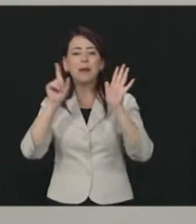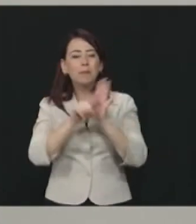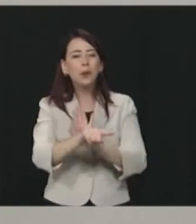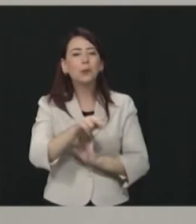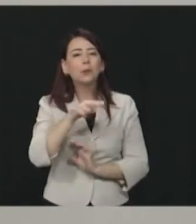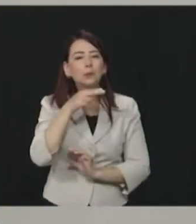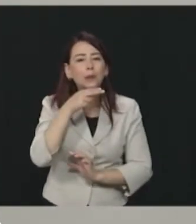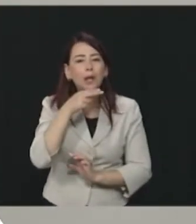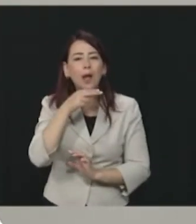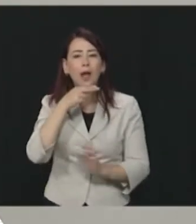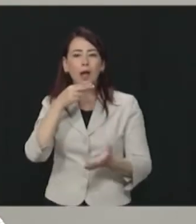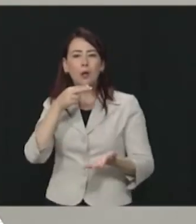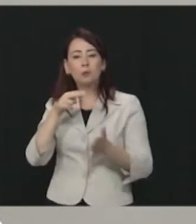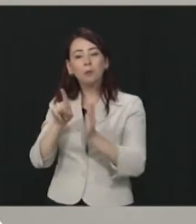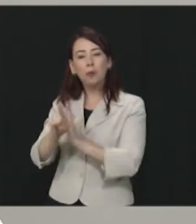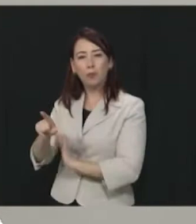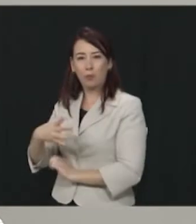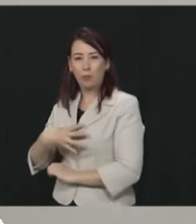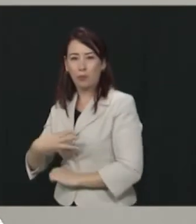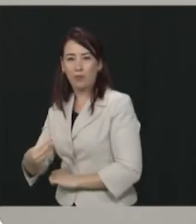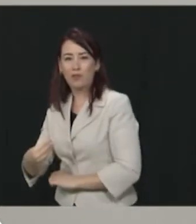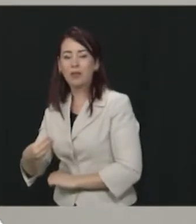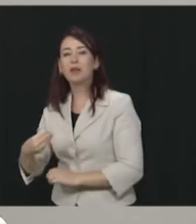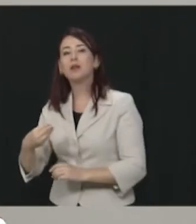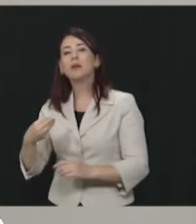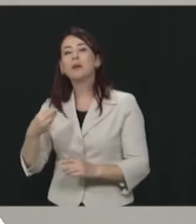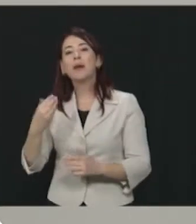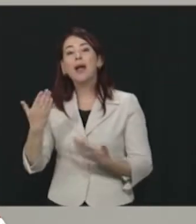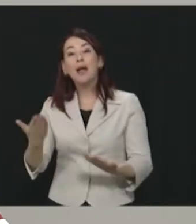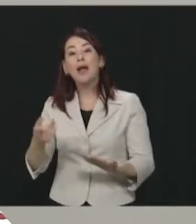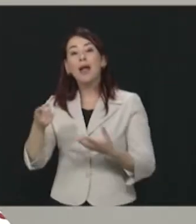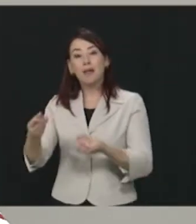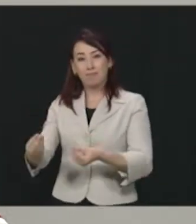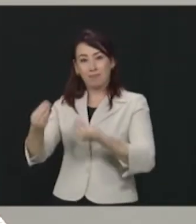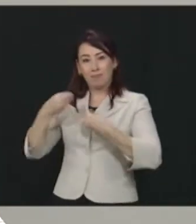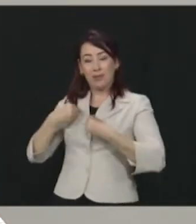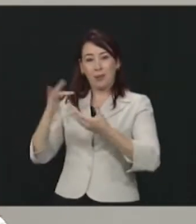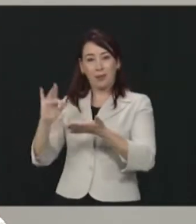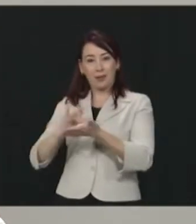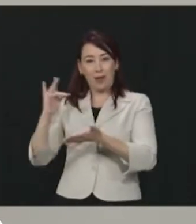e quando eu me enviuvei, eles me deram o tablet,